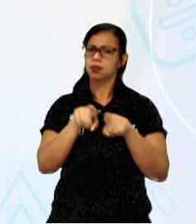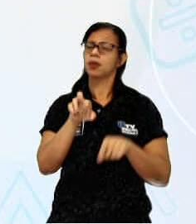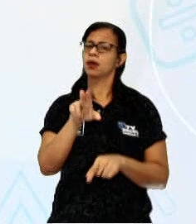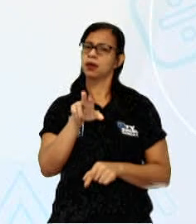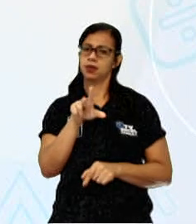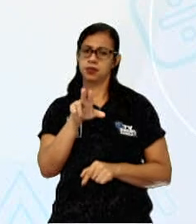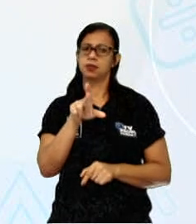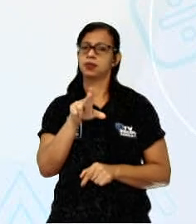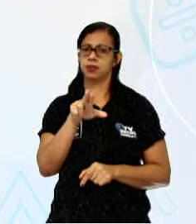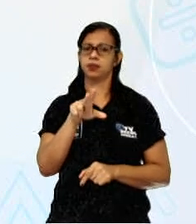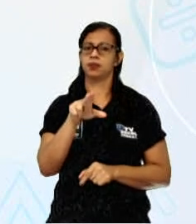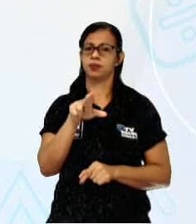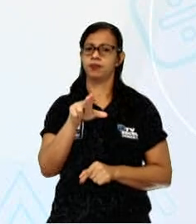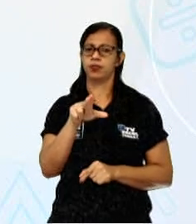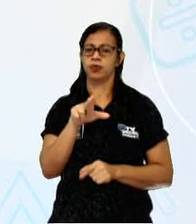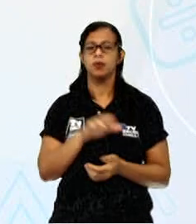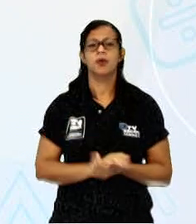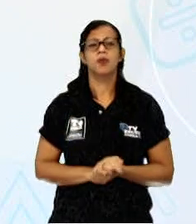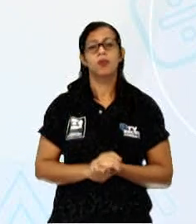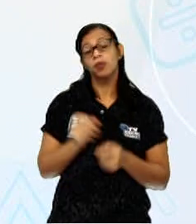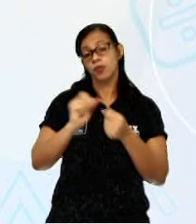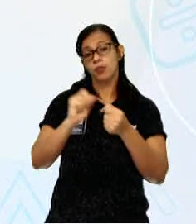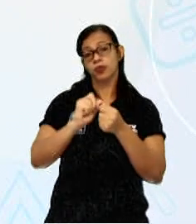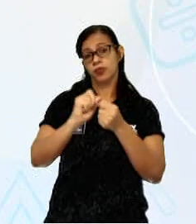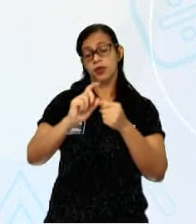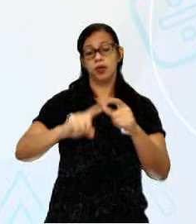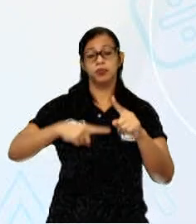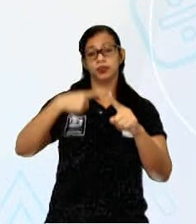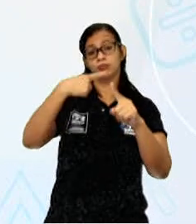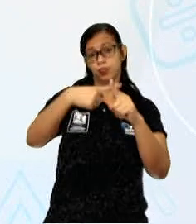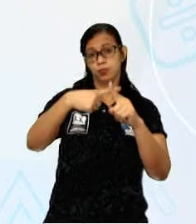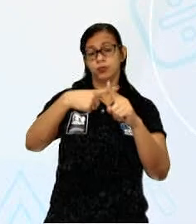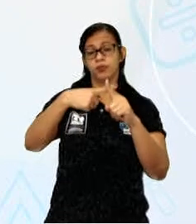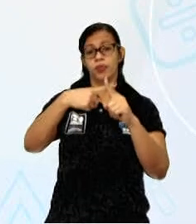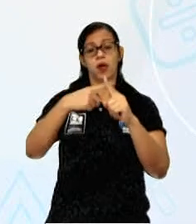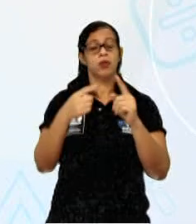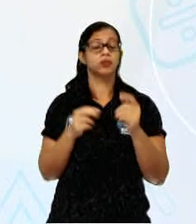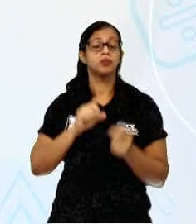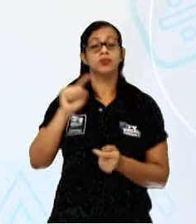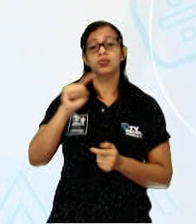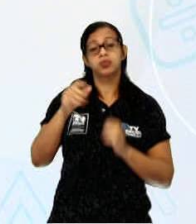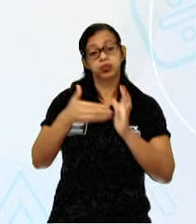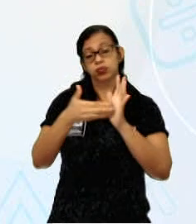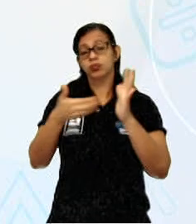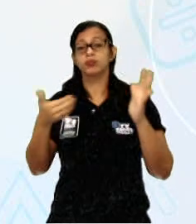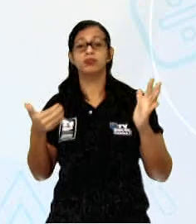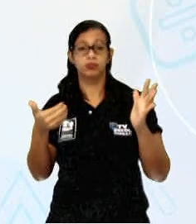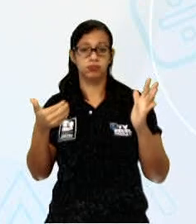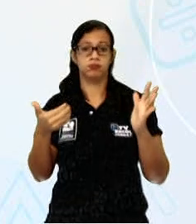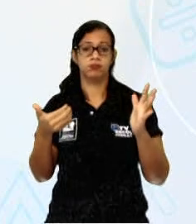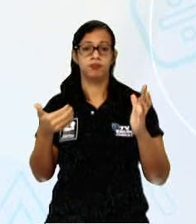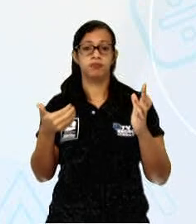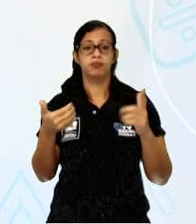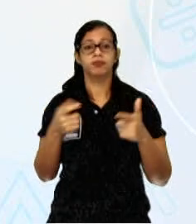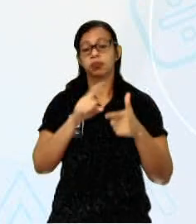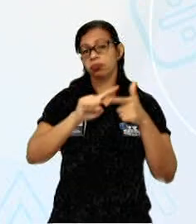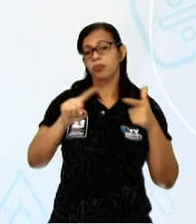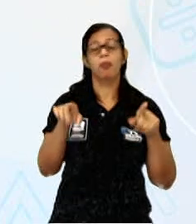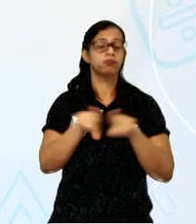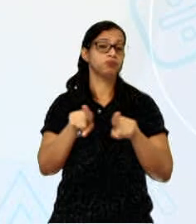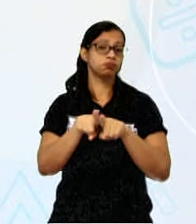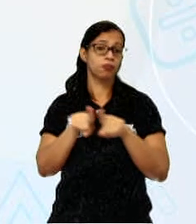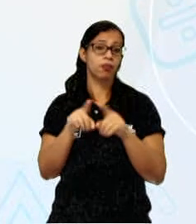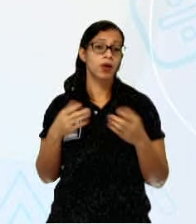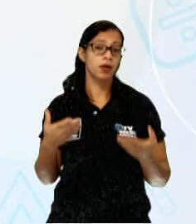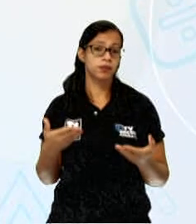de adição subtração multiplicação e divisão hoje nós vamos estudar operações inversas